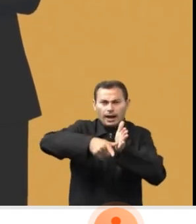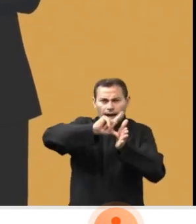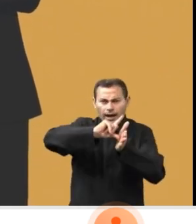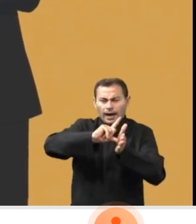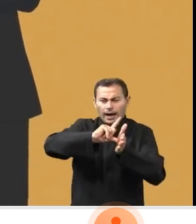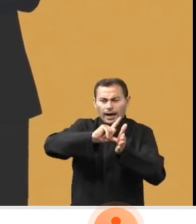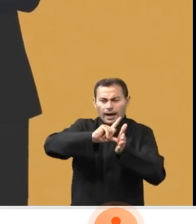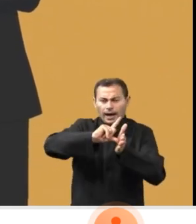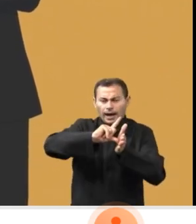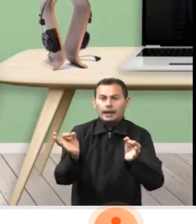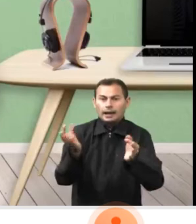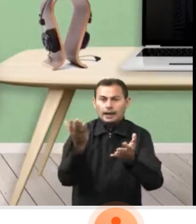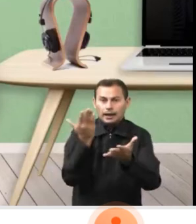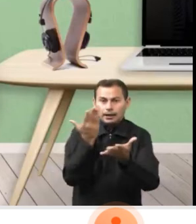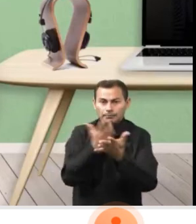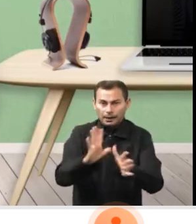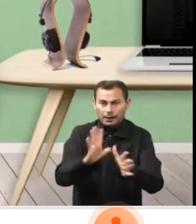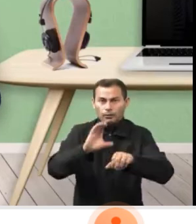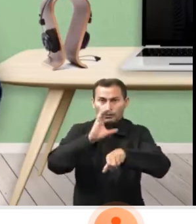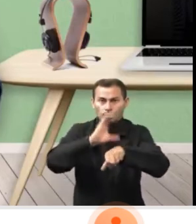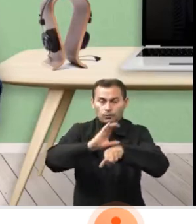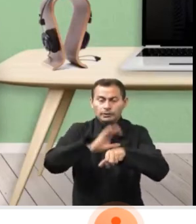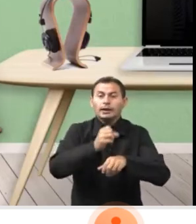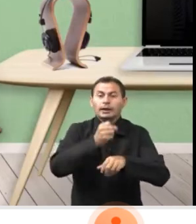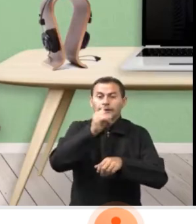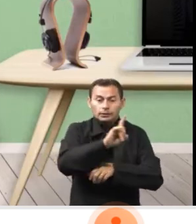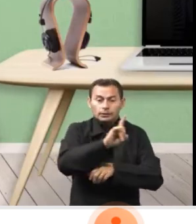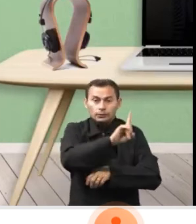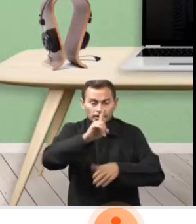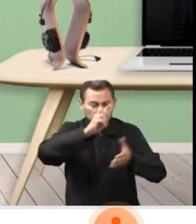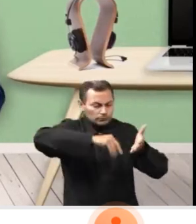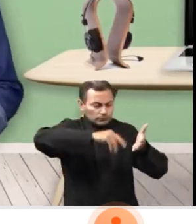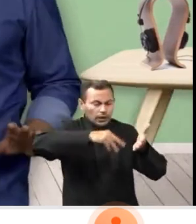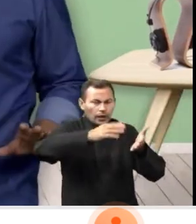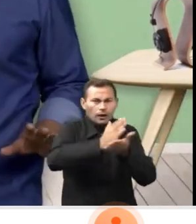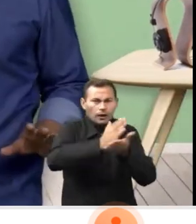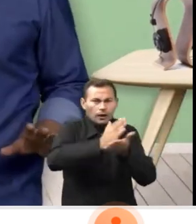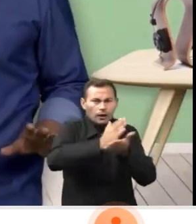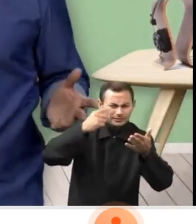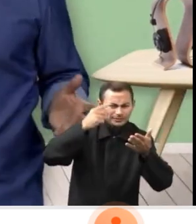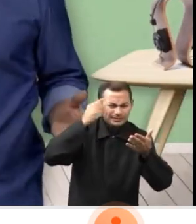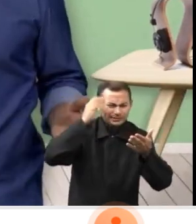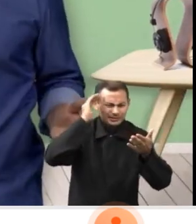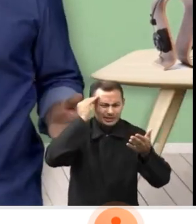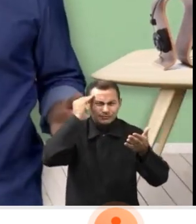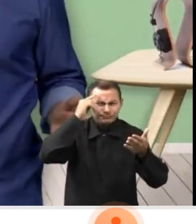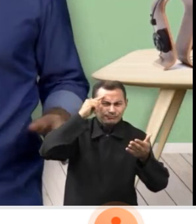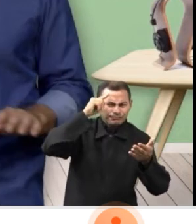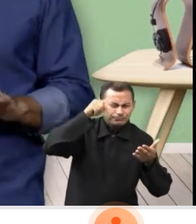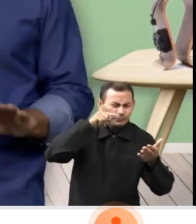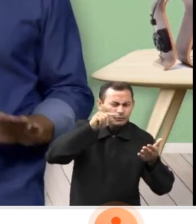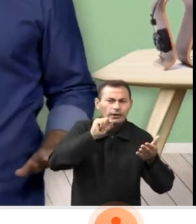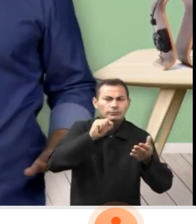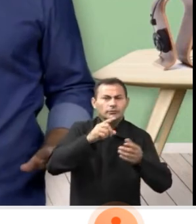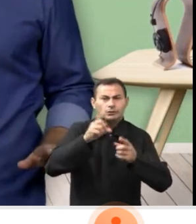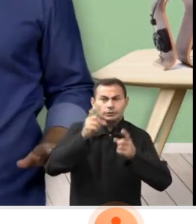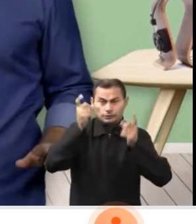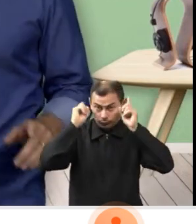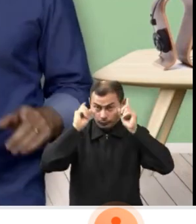terminar o seu curso. E se durante a sua leitura algum ponto de interrogação surgir, Não se